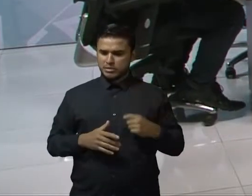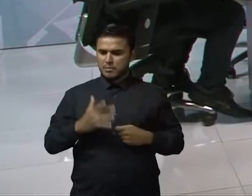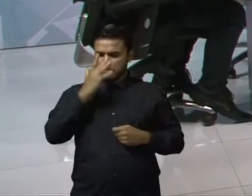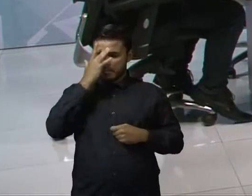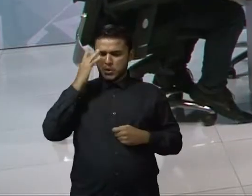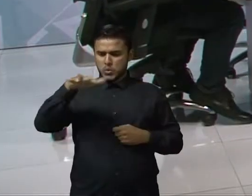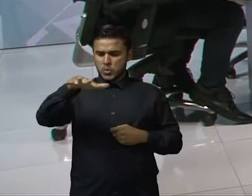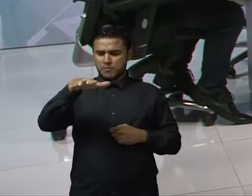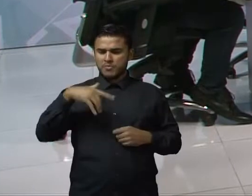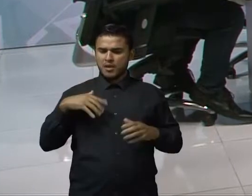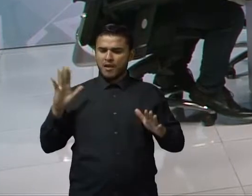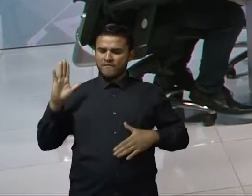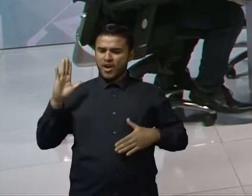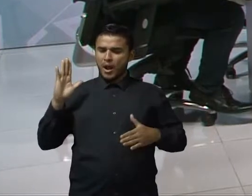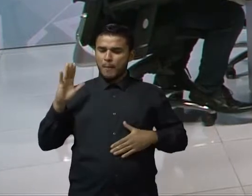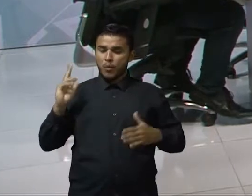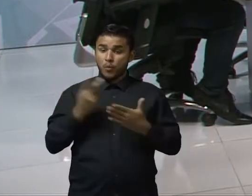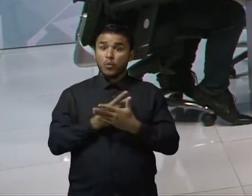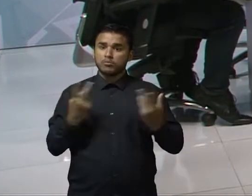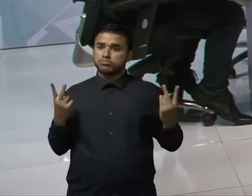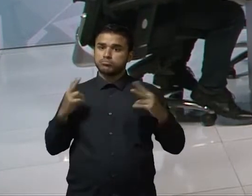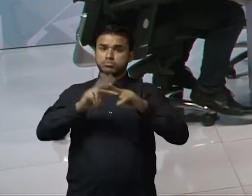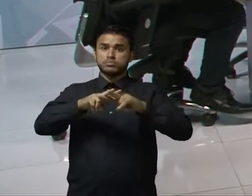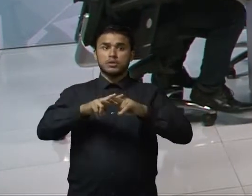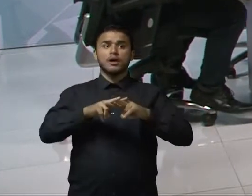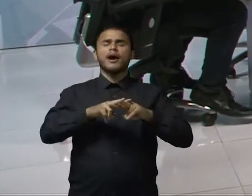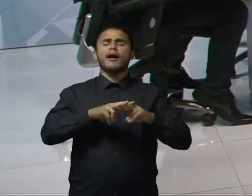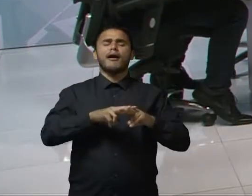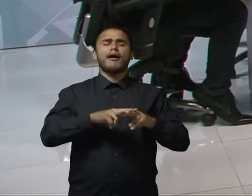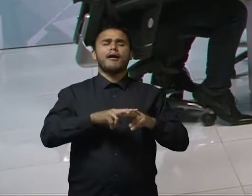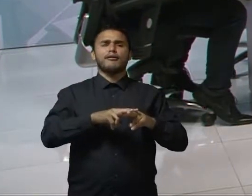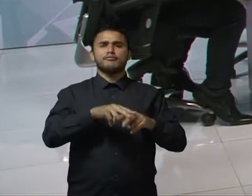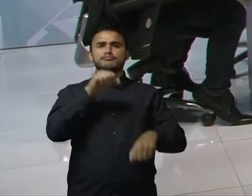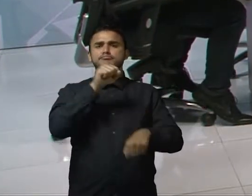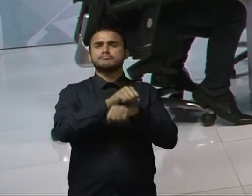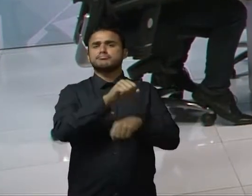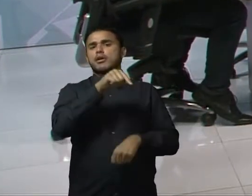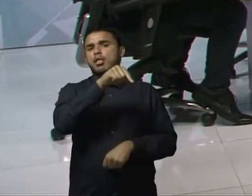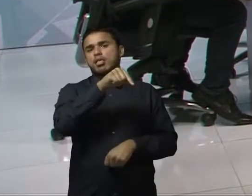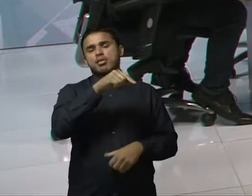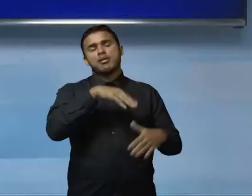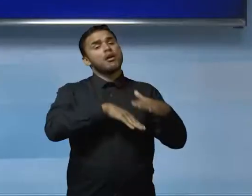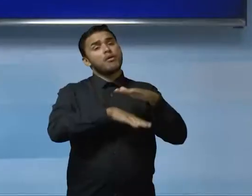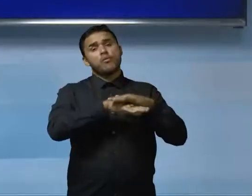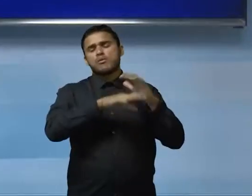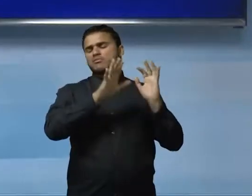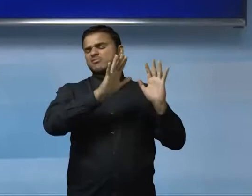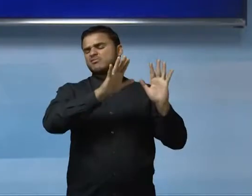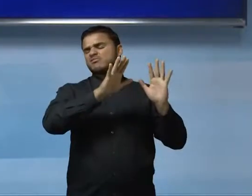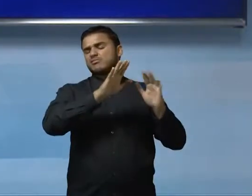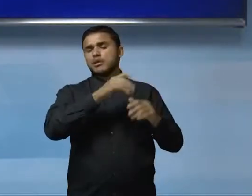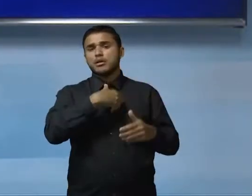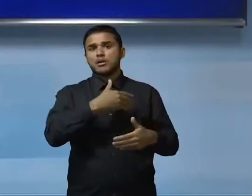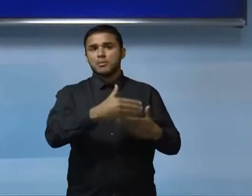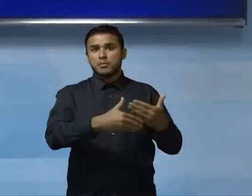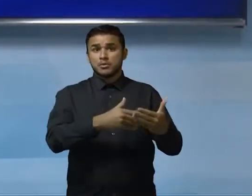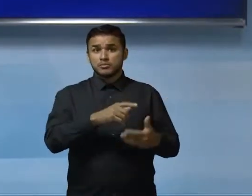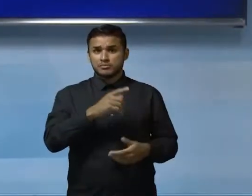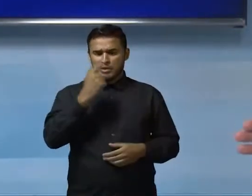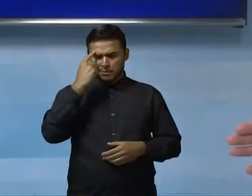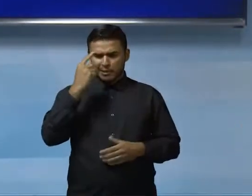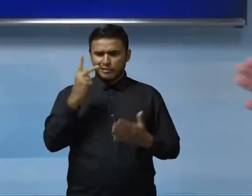mais iria perpetrar qualquer crime, e é ler do engano, porque ele está encarcerado, tem tempo para ele sair, ele vai sair de lá com um quinto da